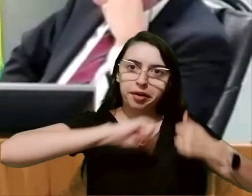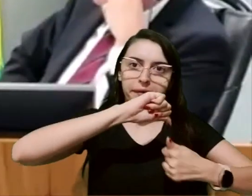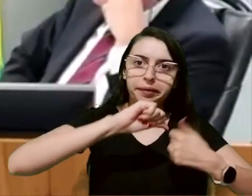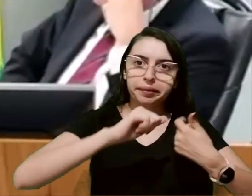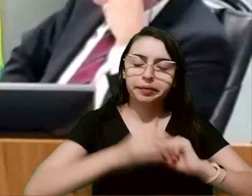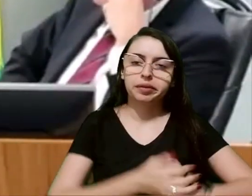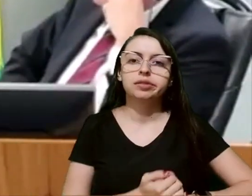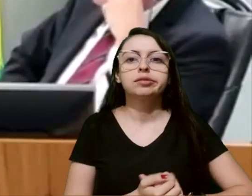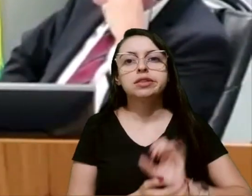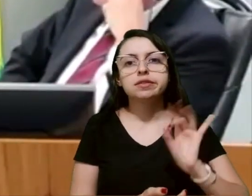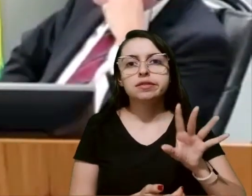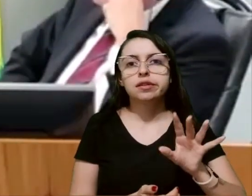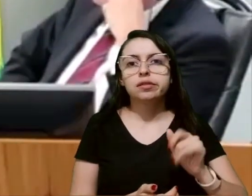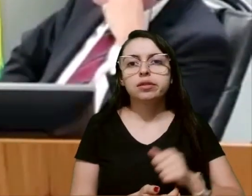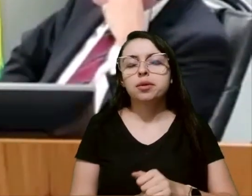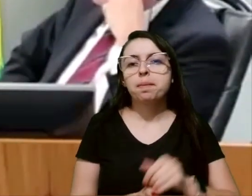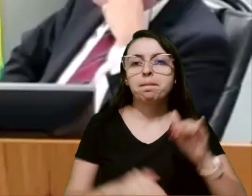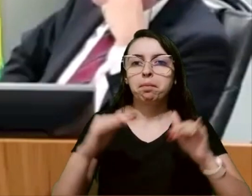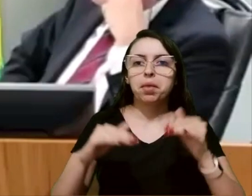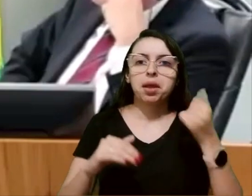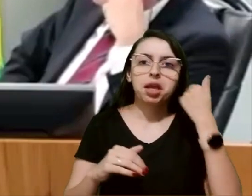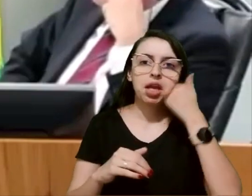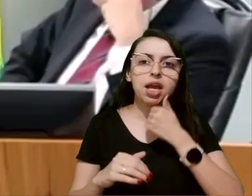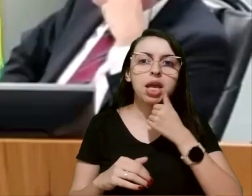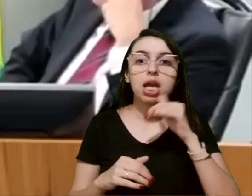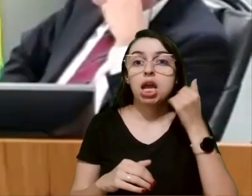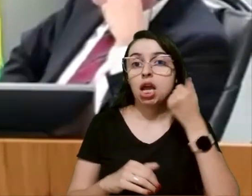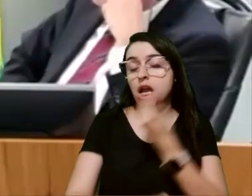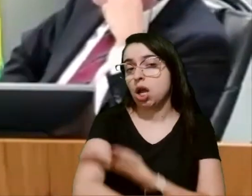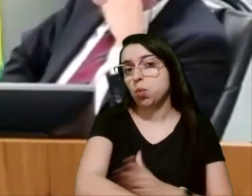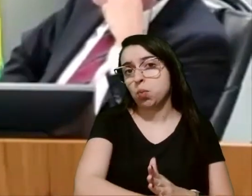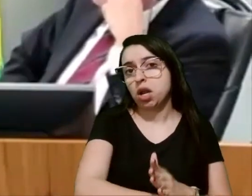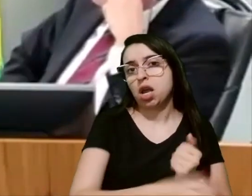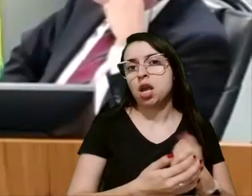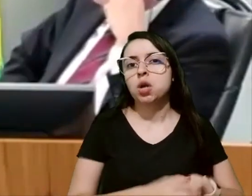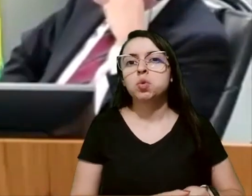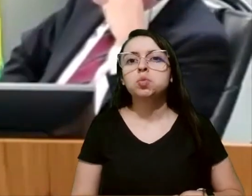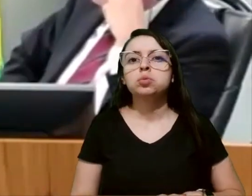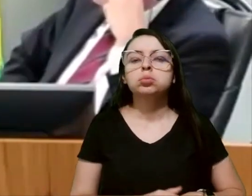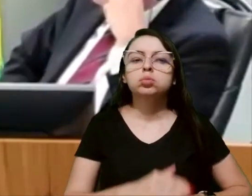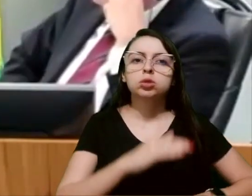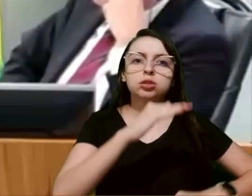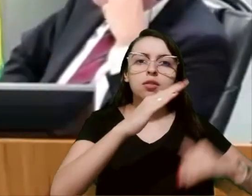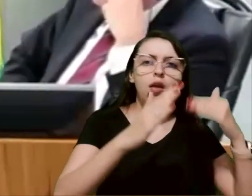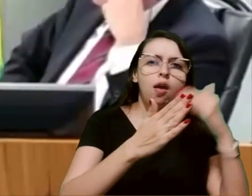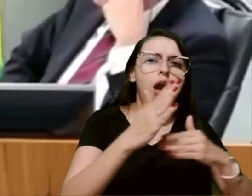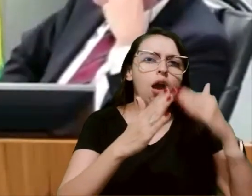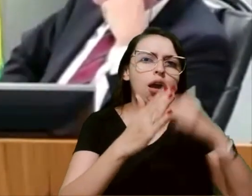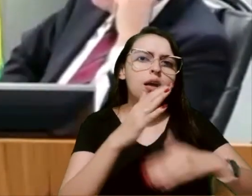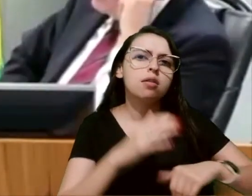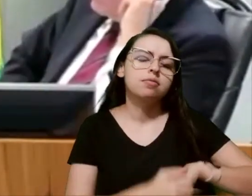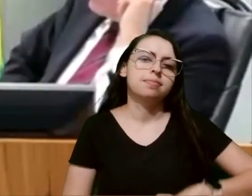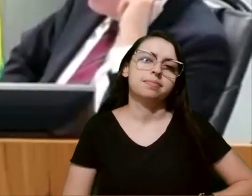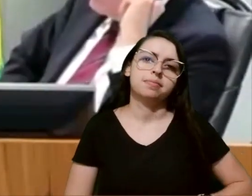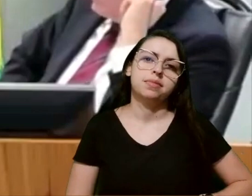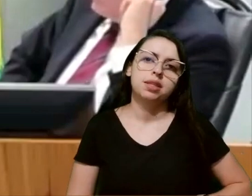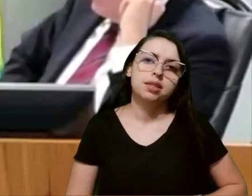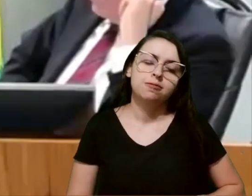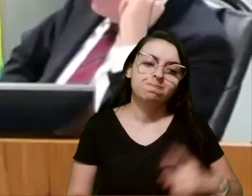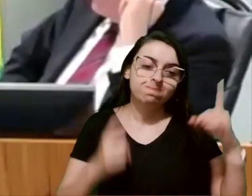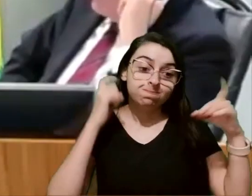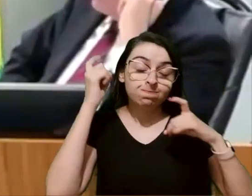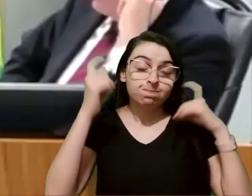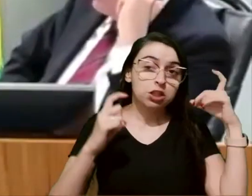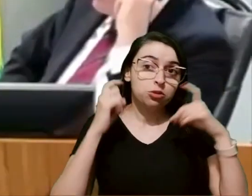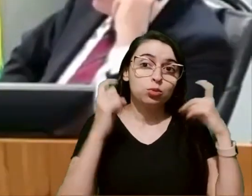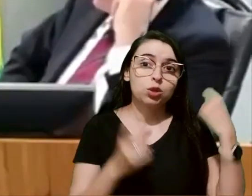tráfico. Sendo que se tem uma pessoa com o meu perfil, por exemplo, ele tem uma resiliência muito maior nessa classificação. Daí a